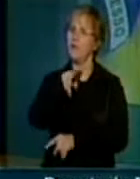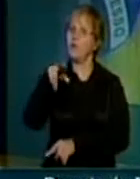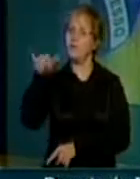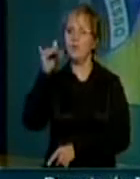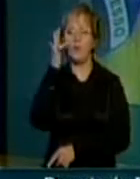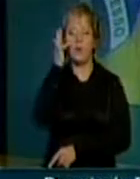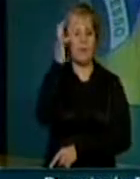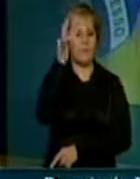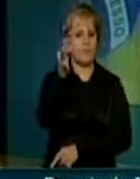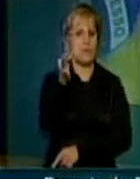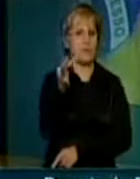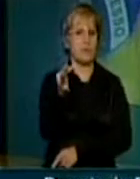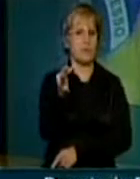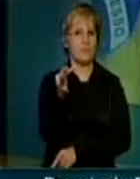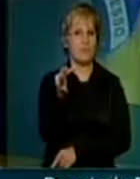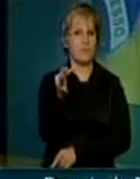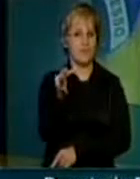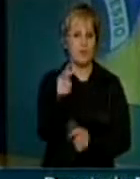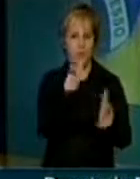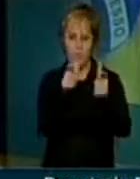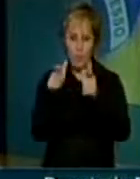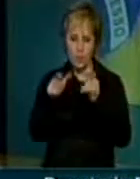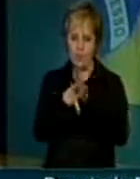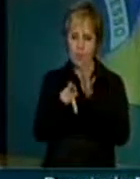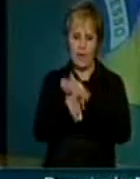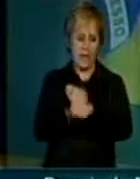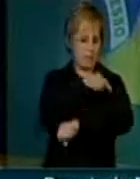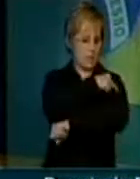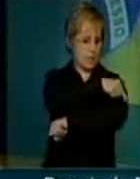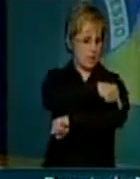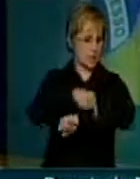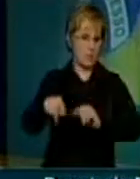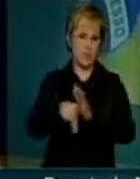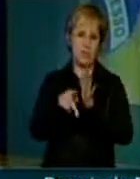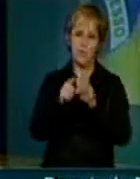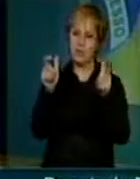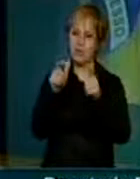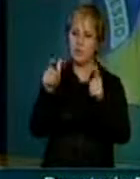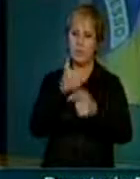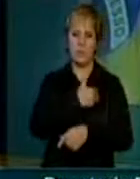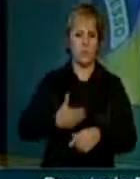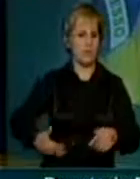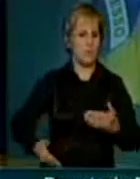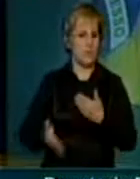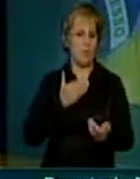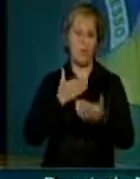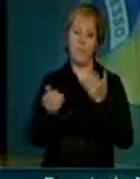pedaços, nas esquinas, nos órgãos públicos, ou enfim, nós...